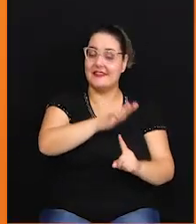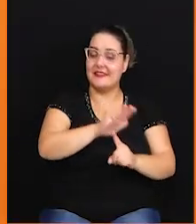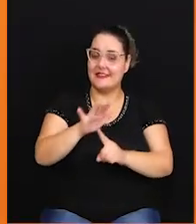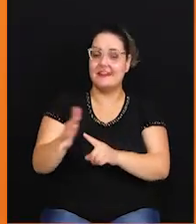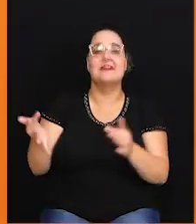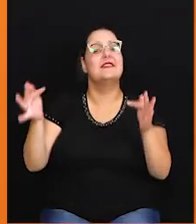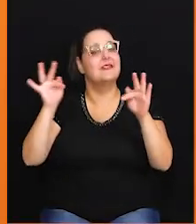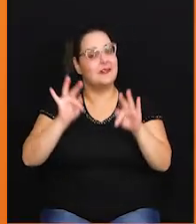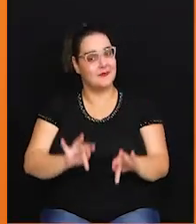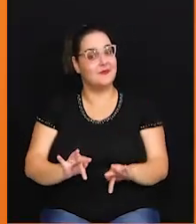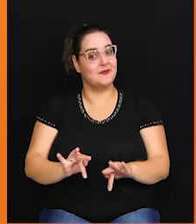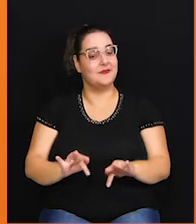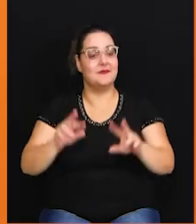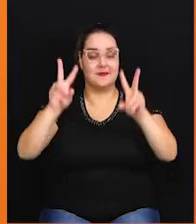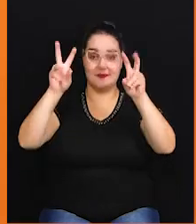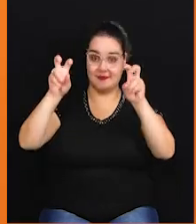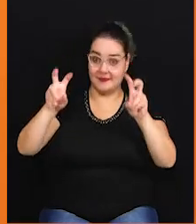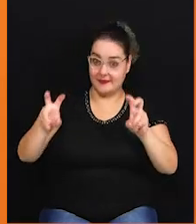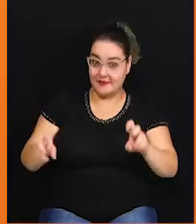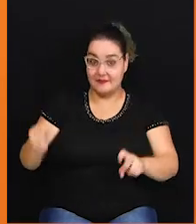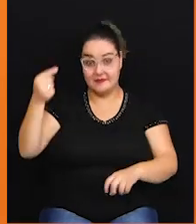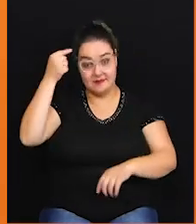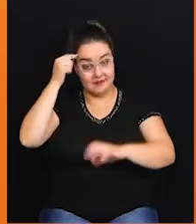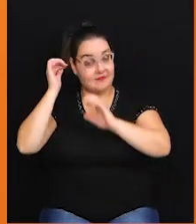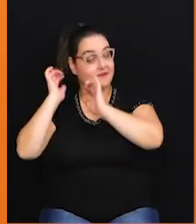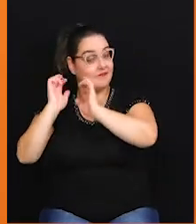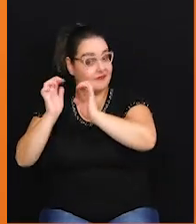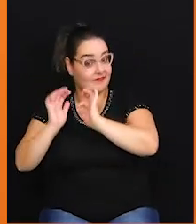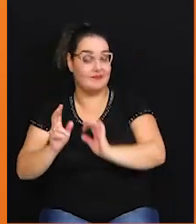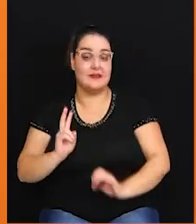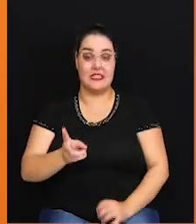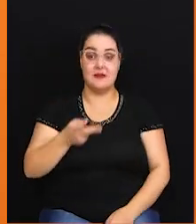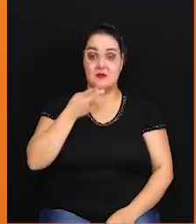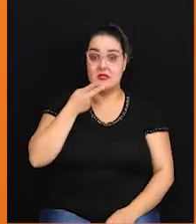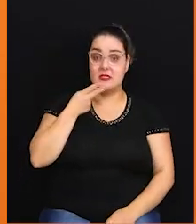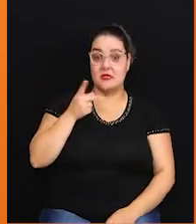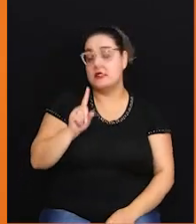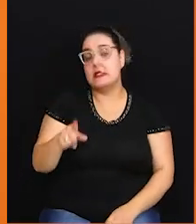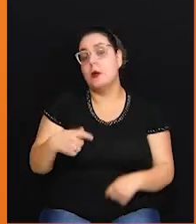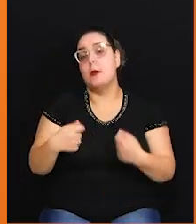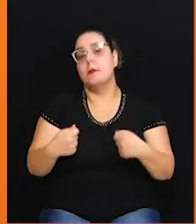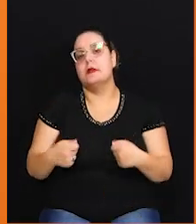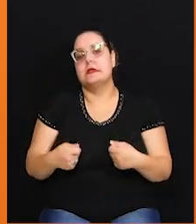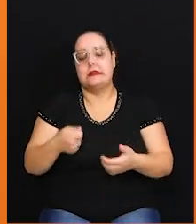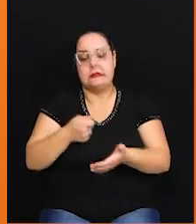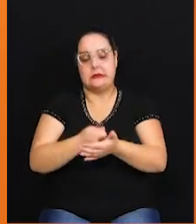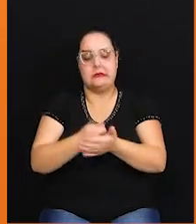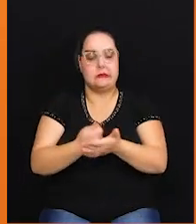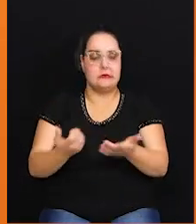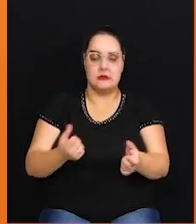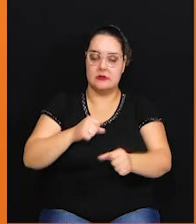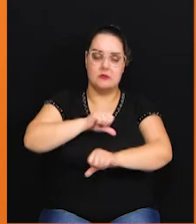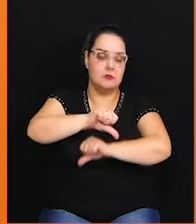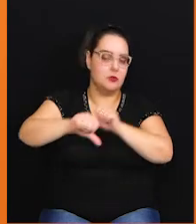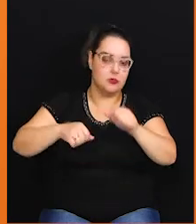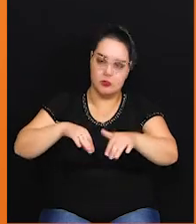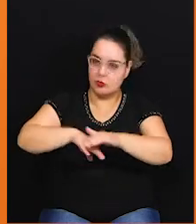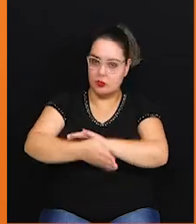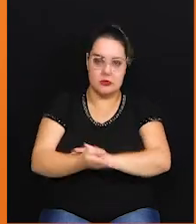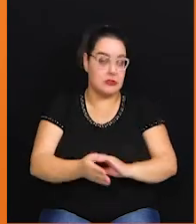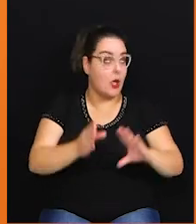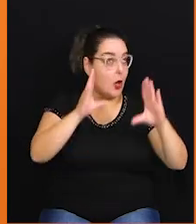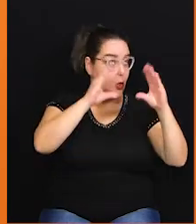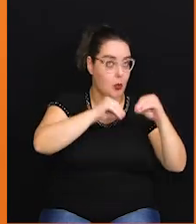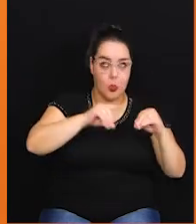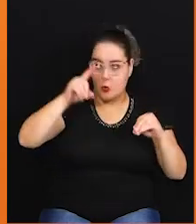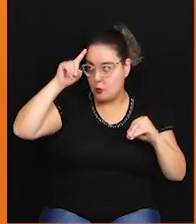um Giro Ambiental chegando ao fim, sempre trazendo essas reflexões, né? Como a gente sempre diz, não precisa radicalizar a mudança de hábito